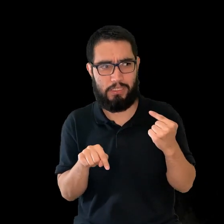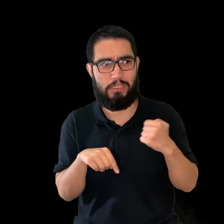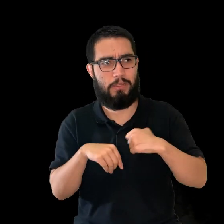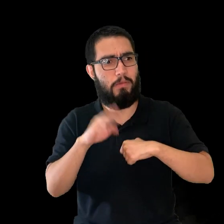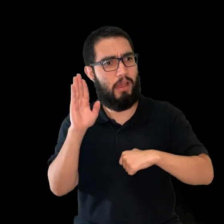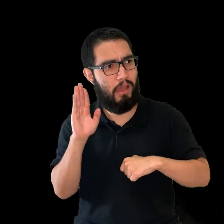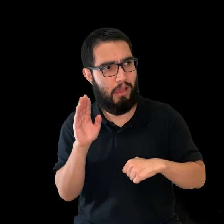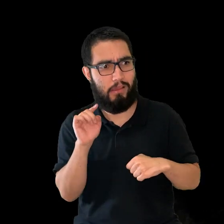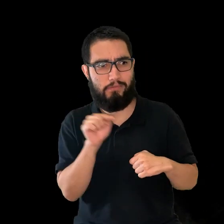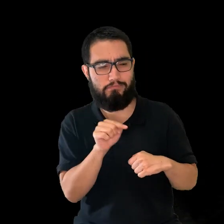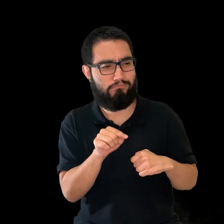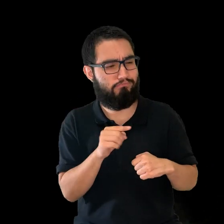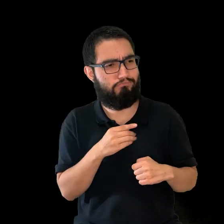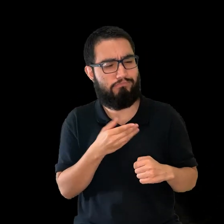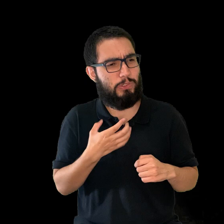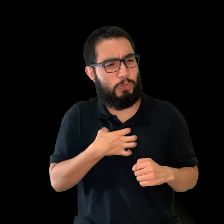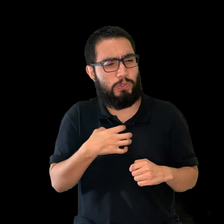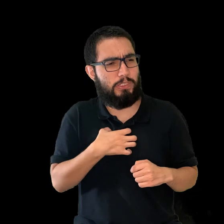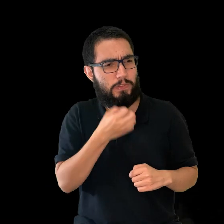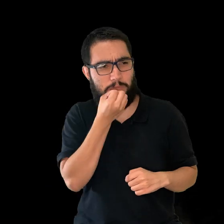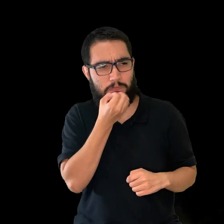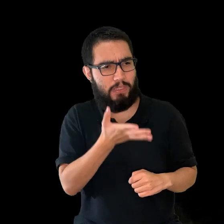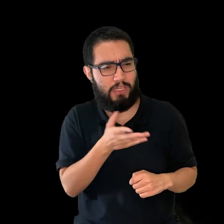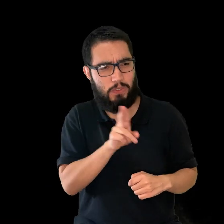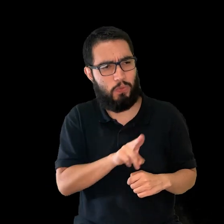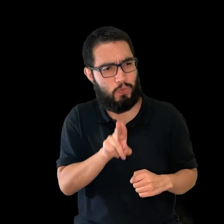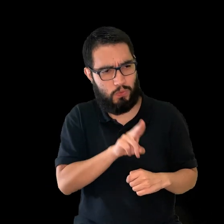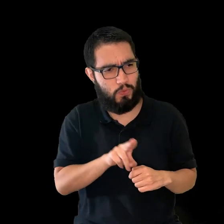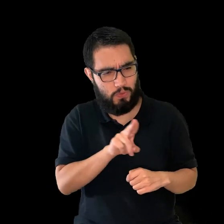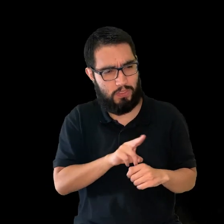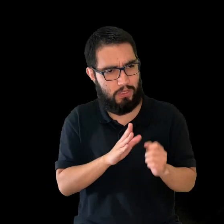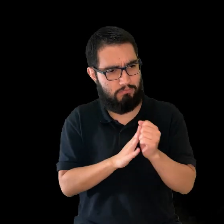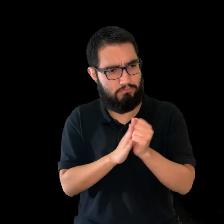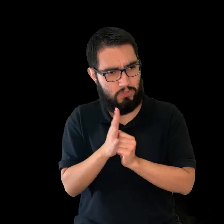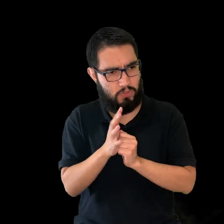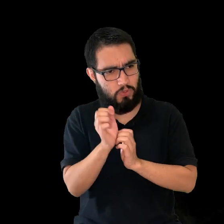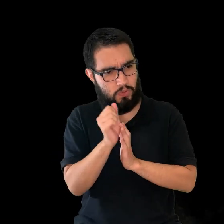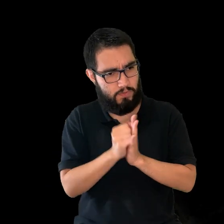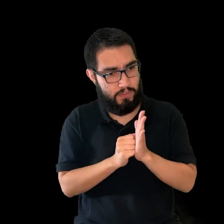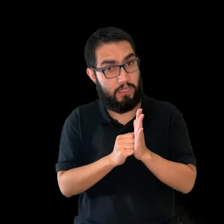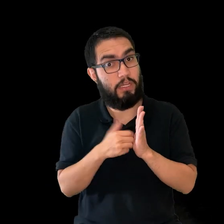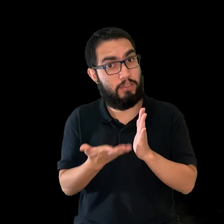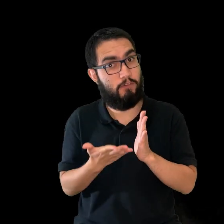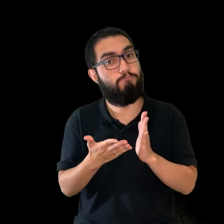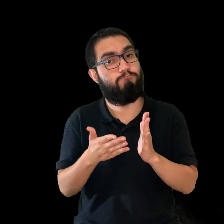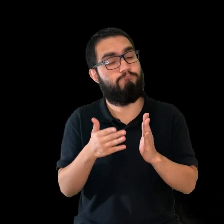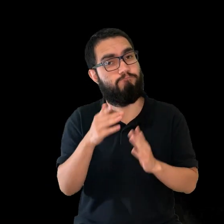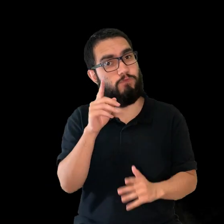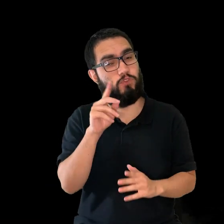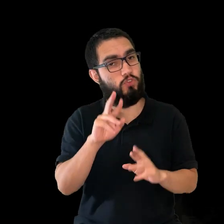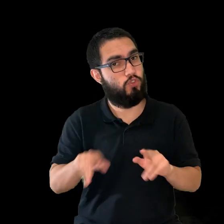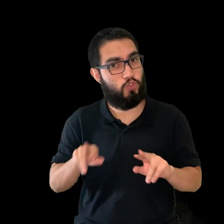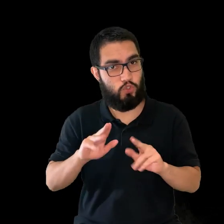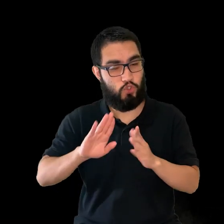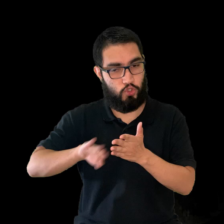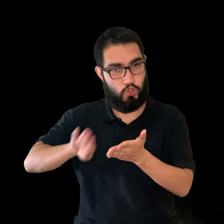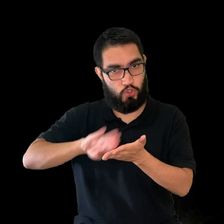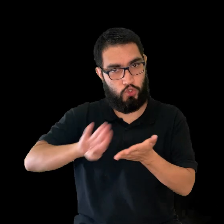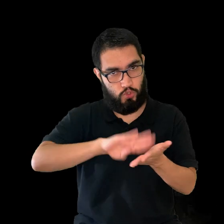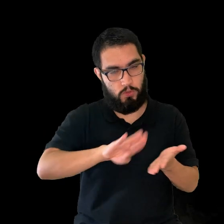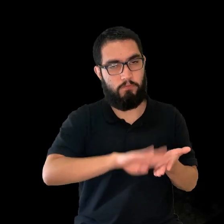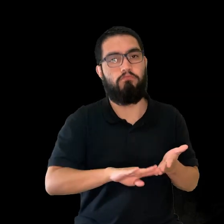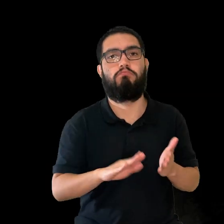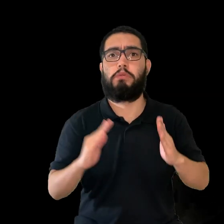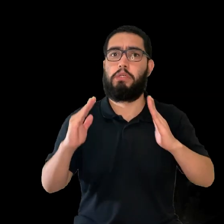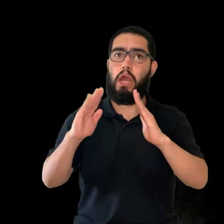suas vidas, que eles não se sentiam à vontade com a utilização das luvas, e aí por isso essa luva foi abolida. Muitas